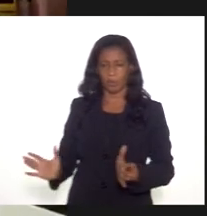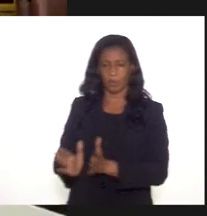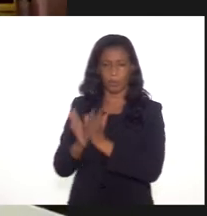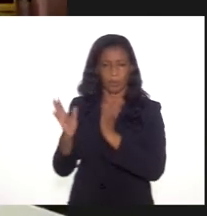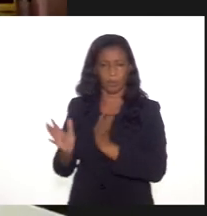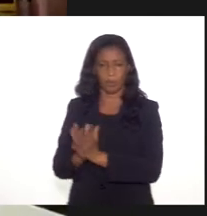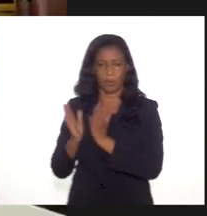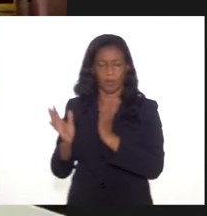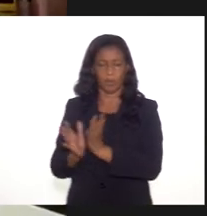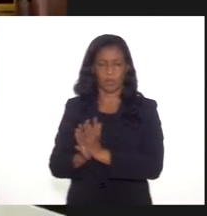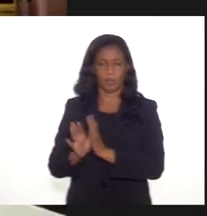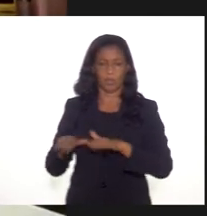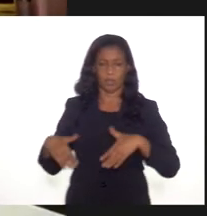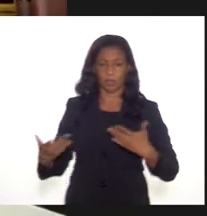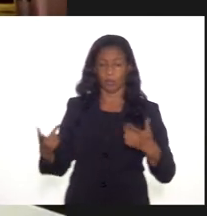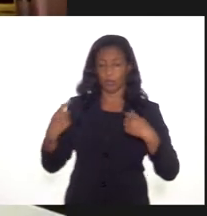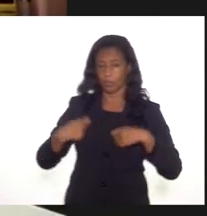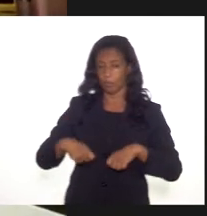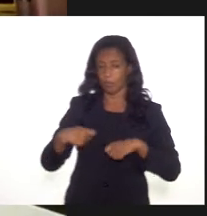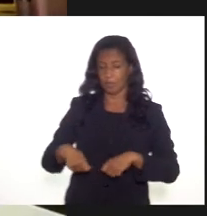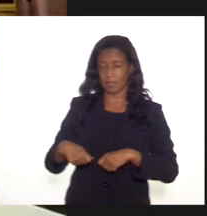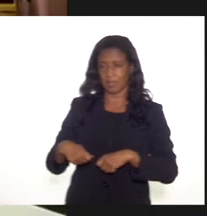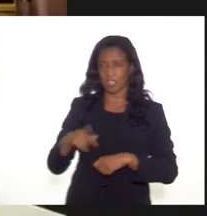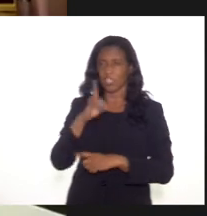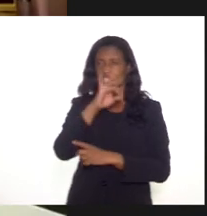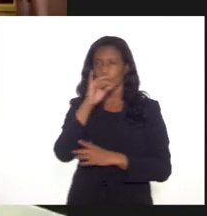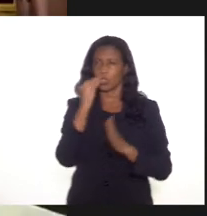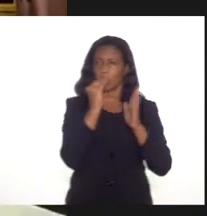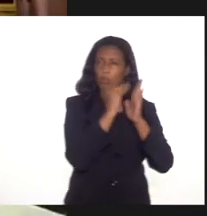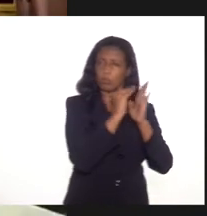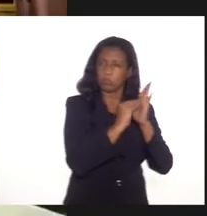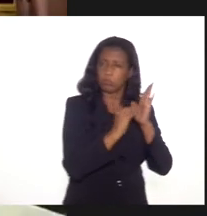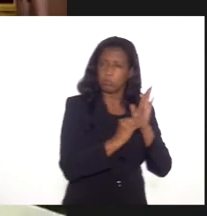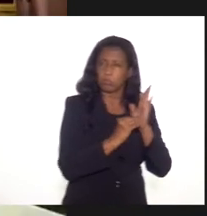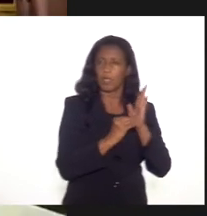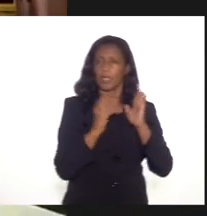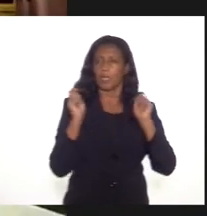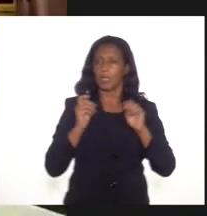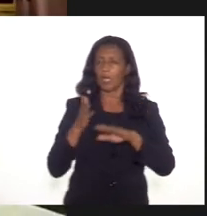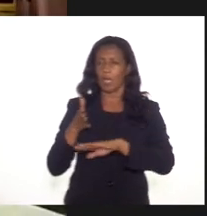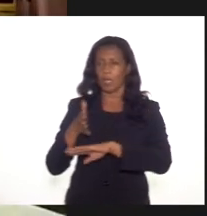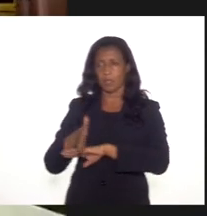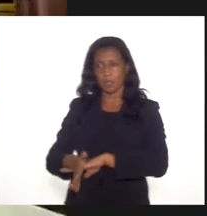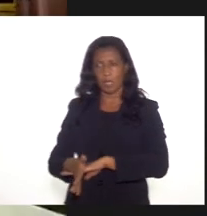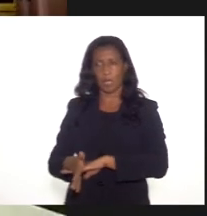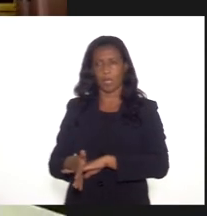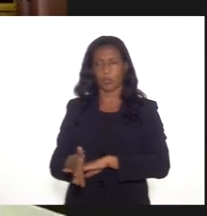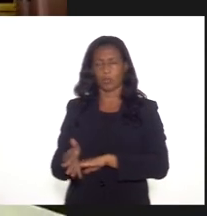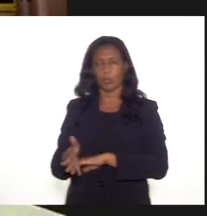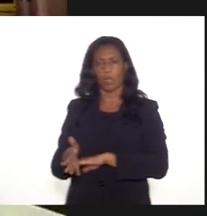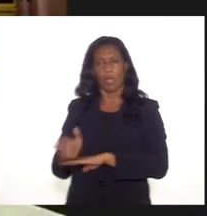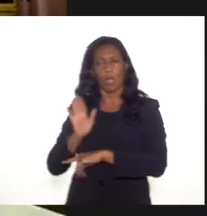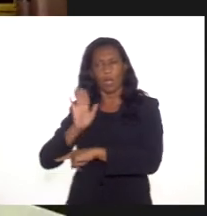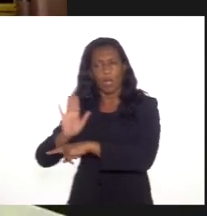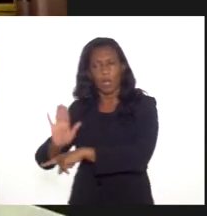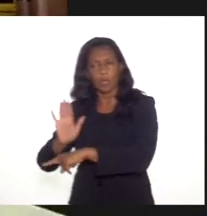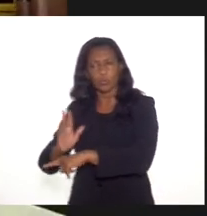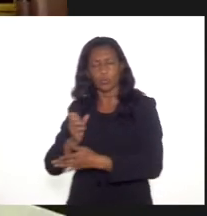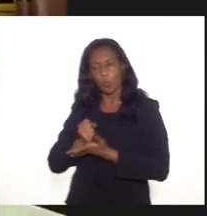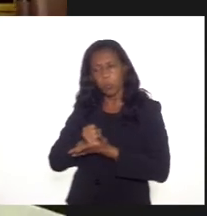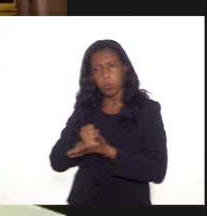miséria, então a gente precisa de um calendário que garanta o acesso ao acolhimento, ao